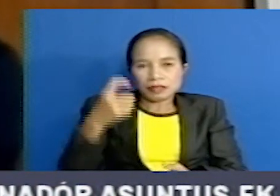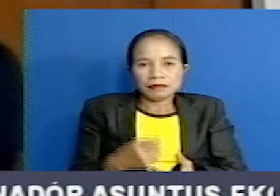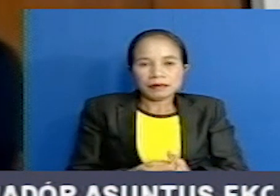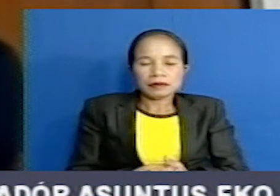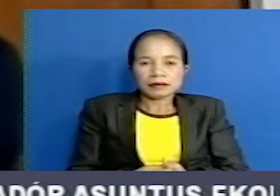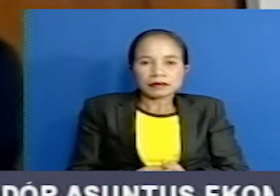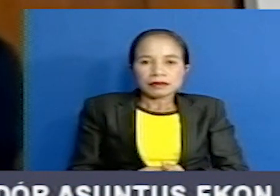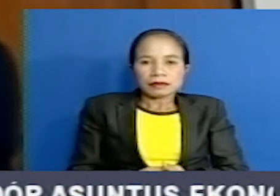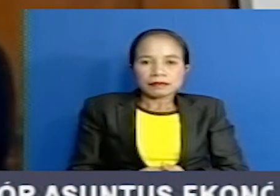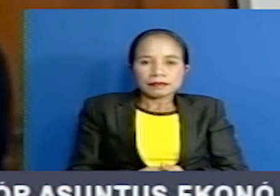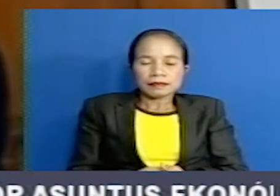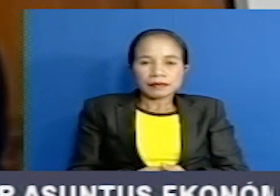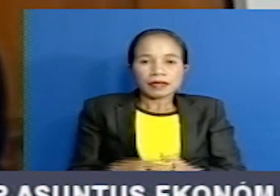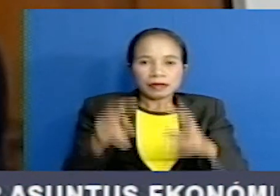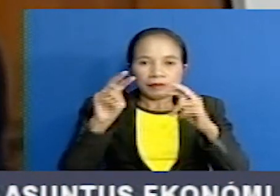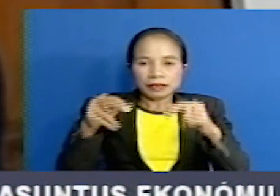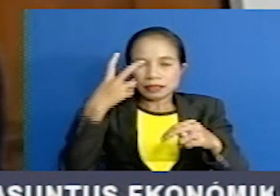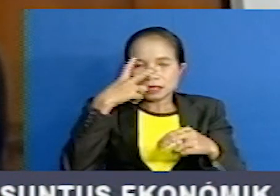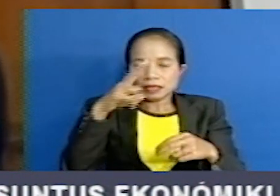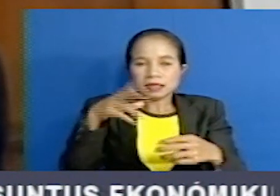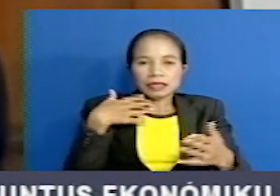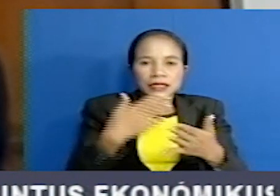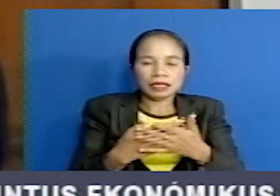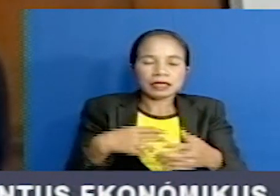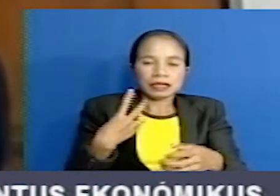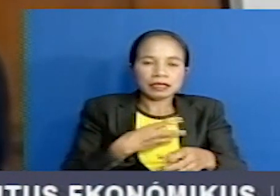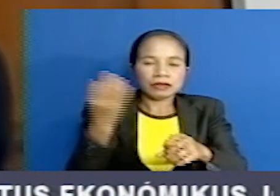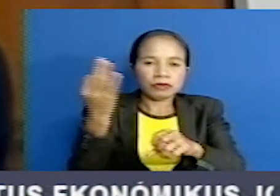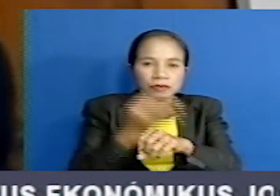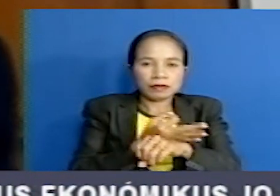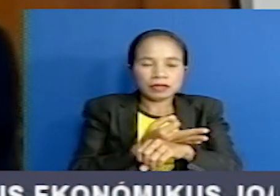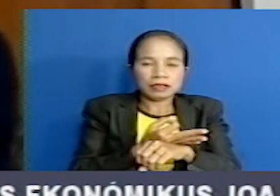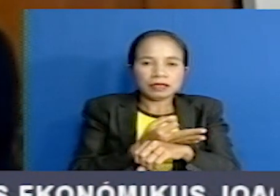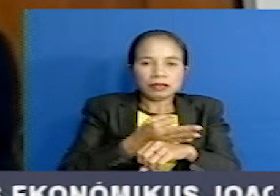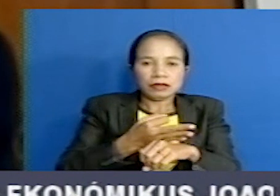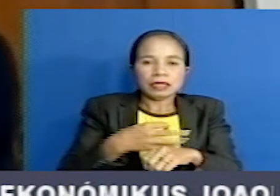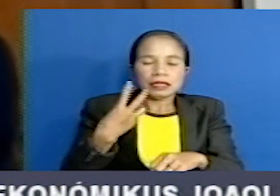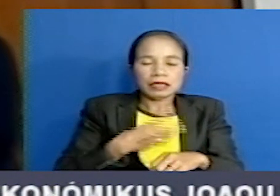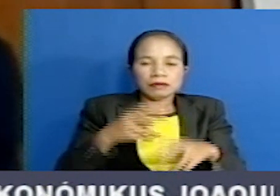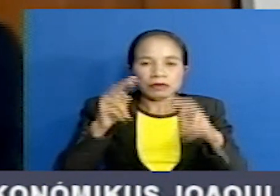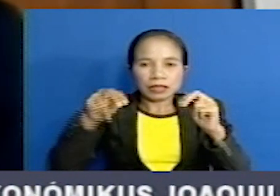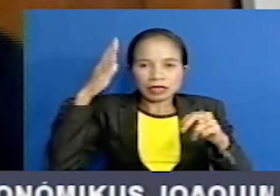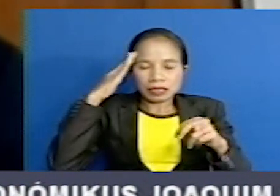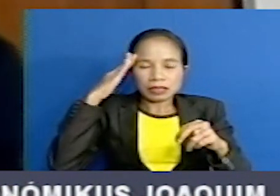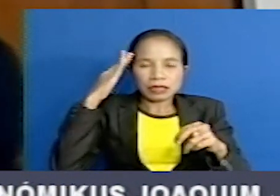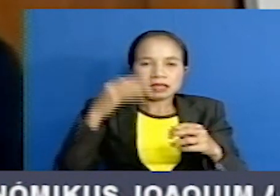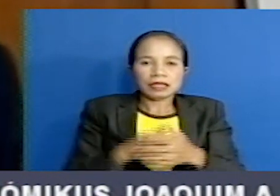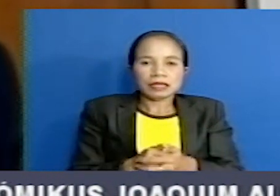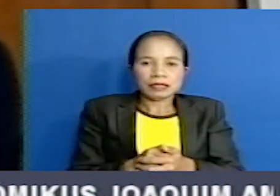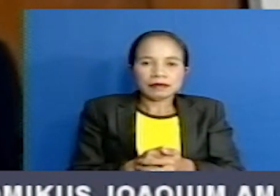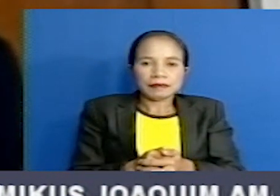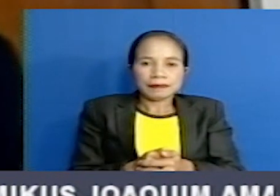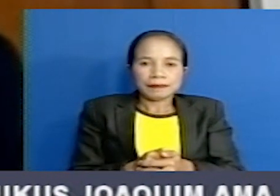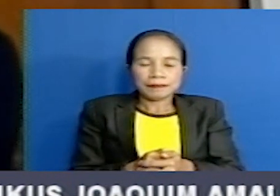Também precisa haré de dia que tenha movimentação. Então, tem que até ne kata, por exemplo, a mim deputado